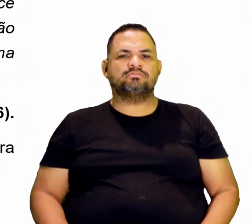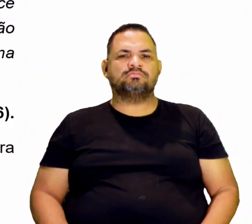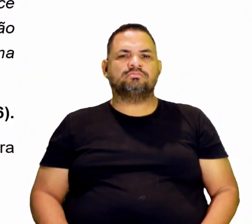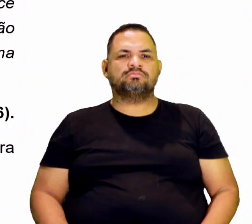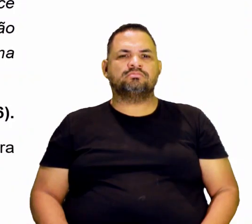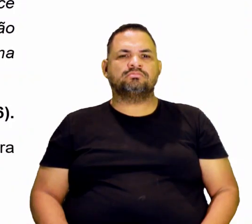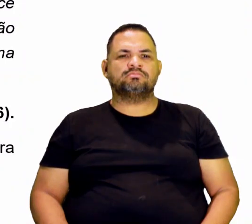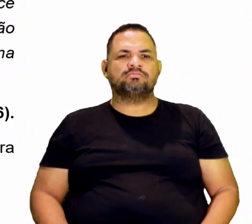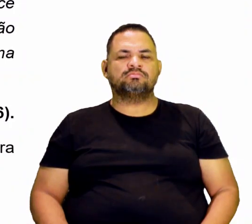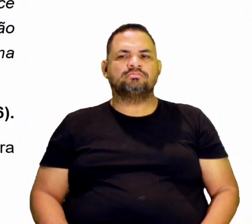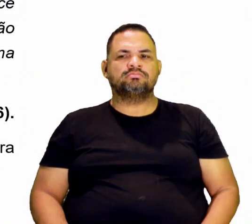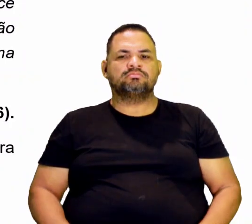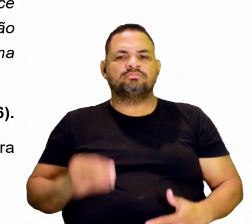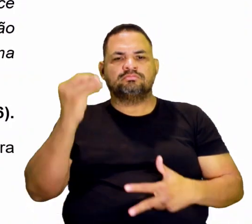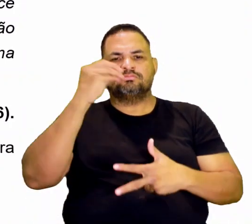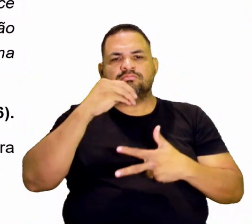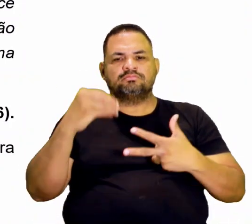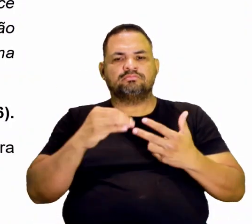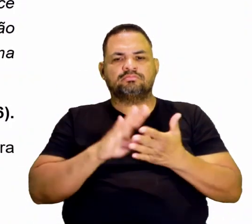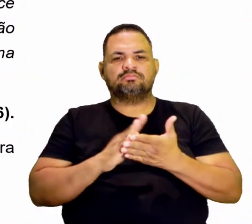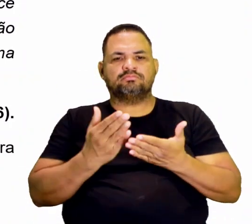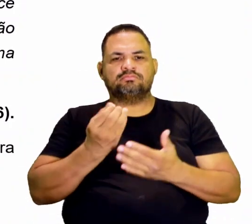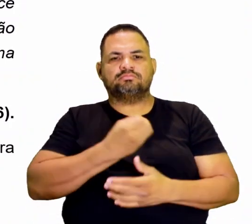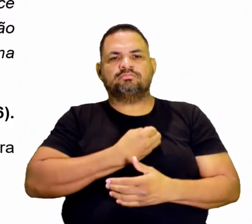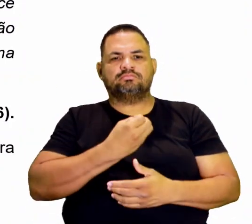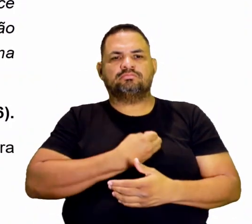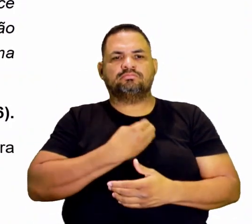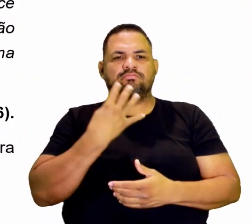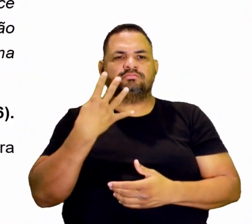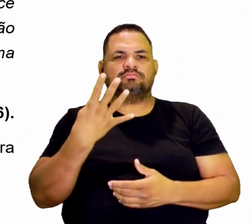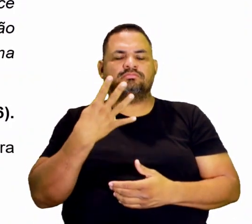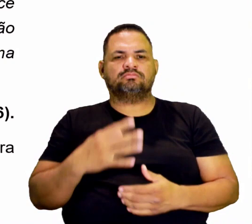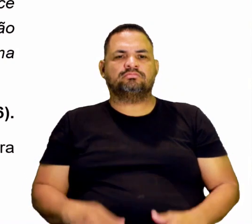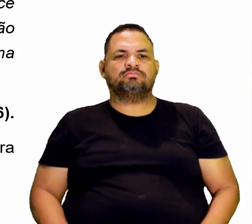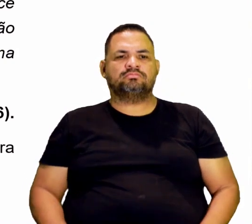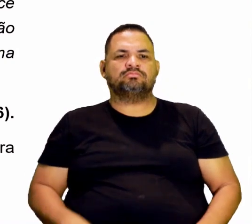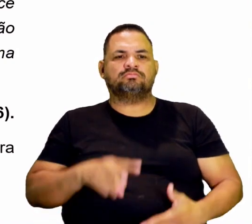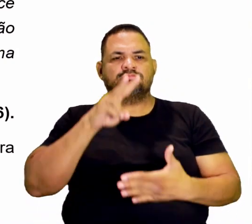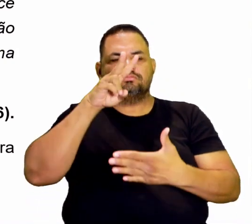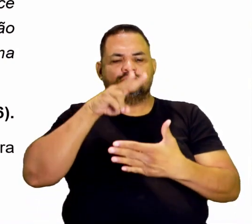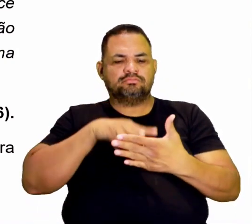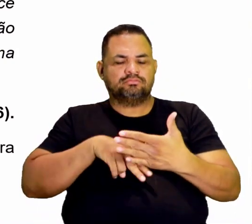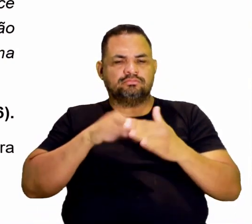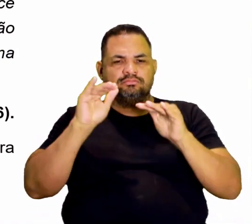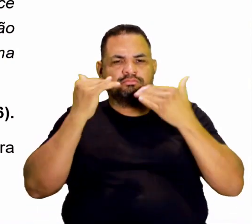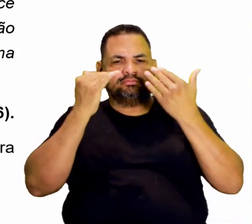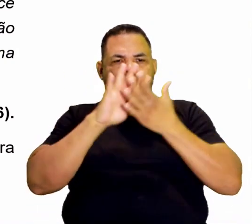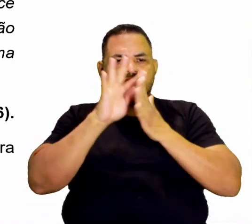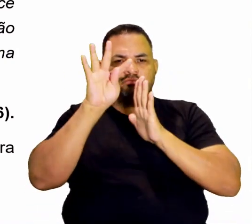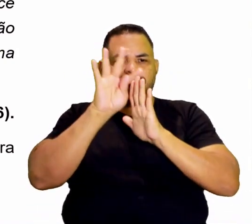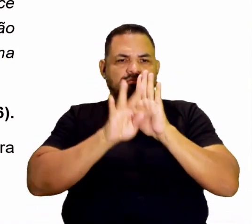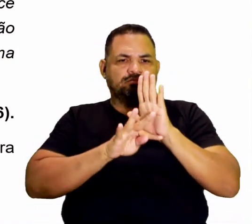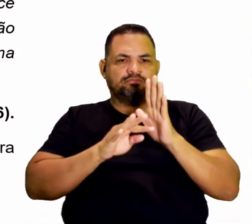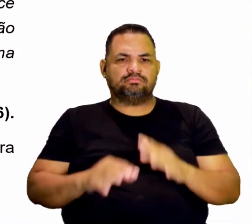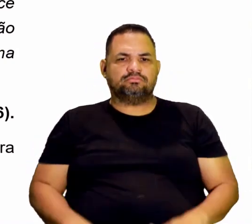Aqui nós temos a questão do Enem, a questão número 4. Leia atentamente o texto a